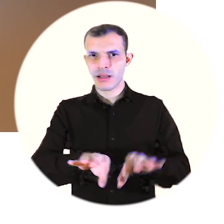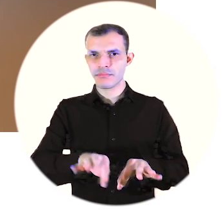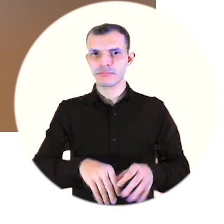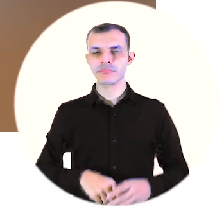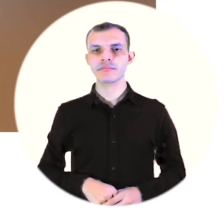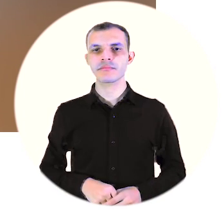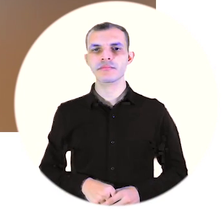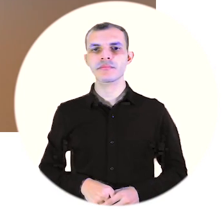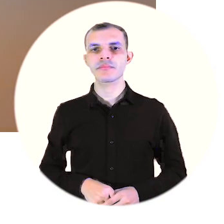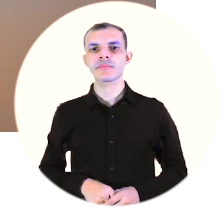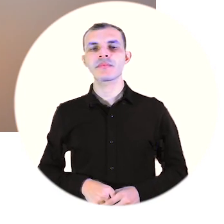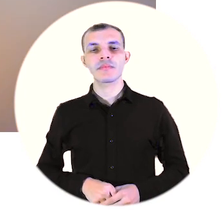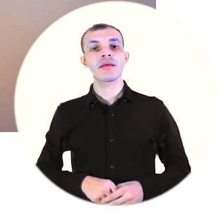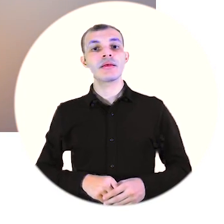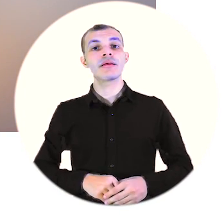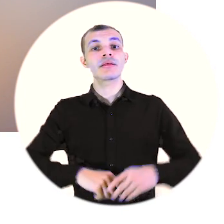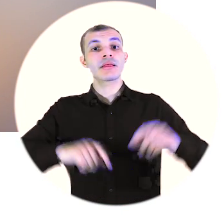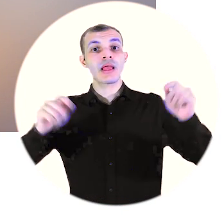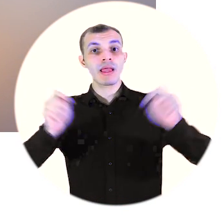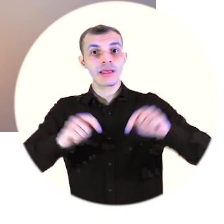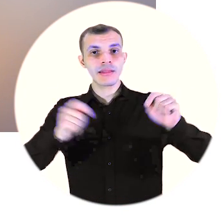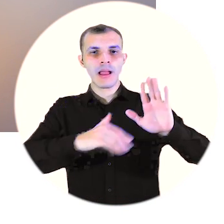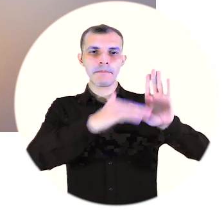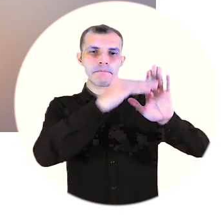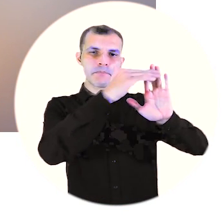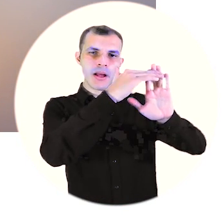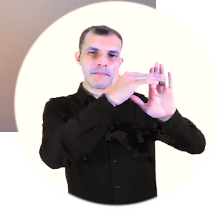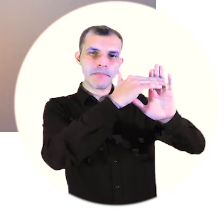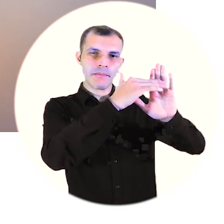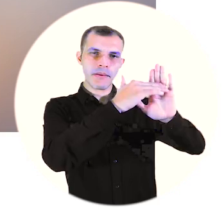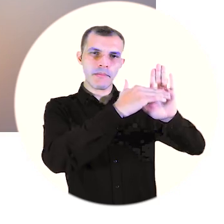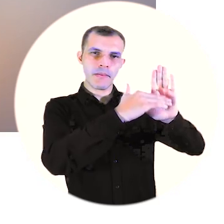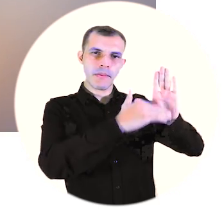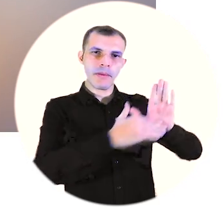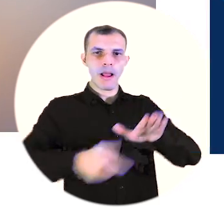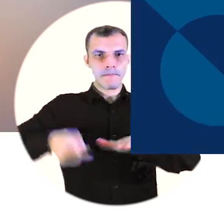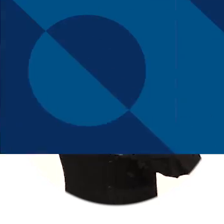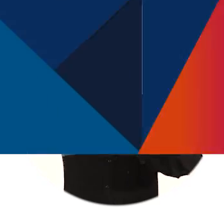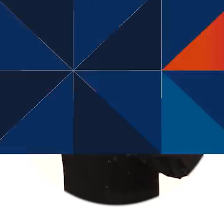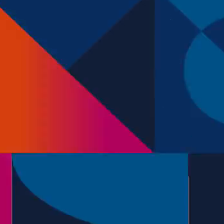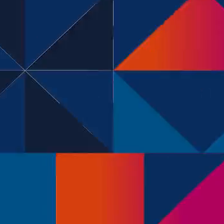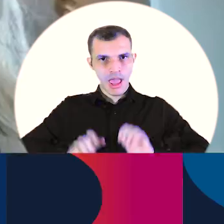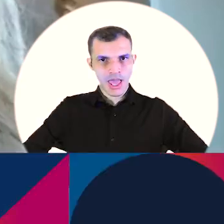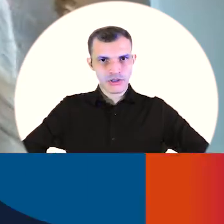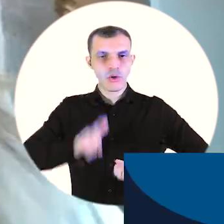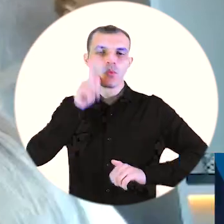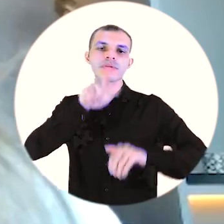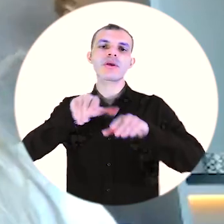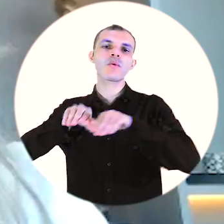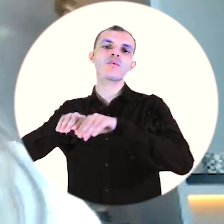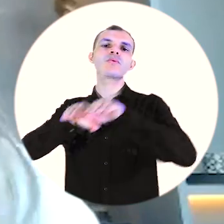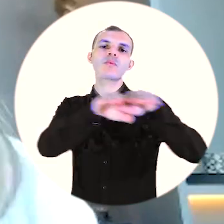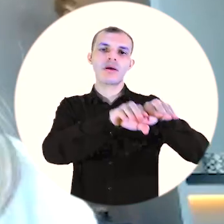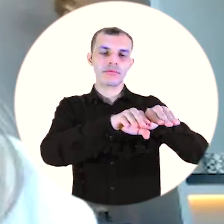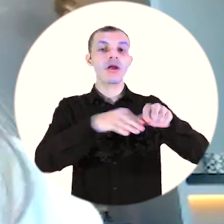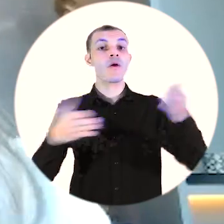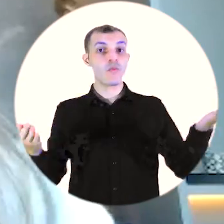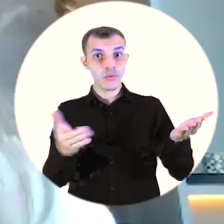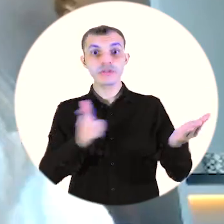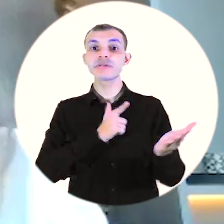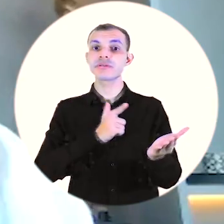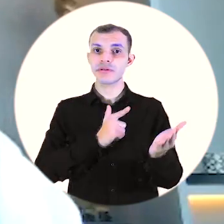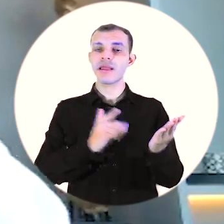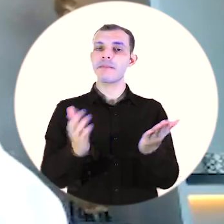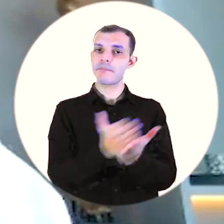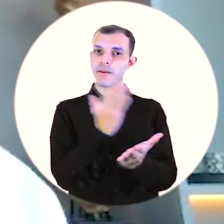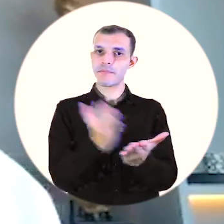ordem, para poder uniformizar os procedimentos dos tribunais de ética. Hoje temos o Manual